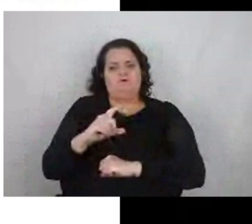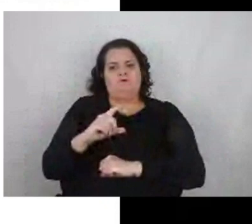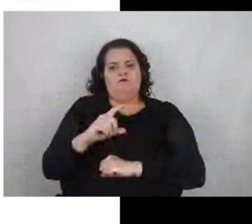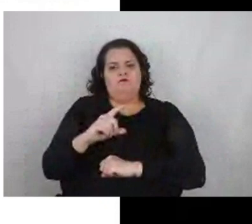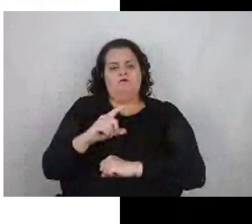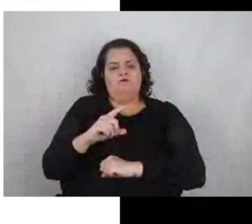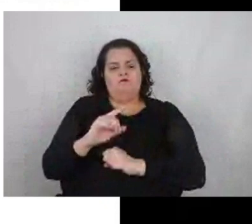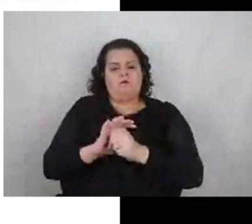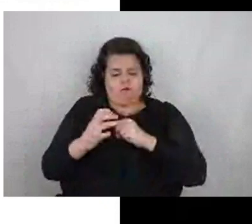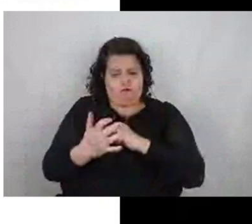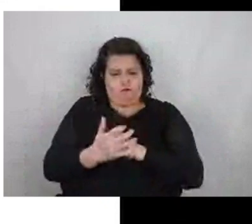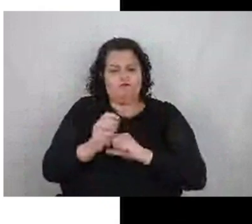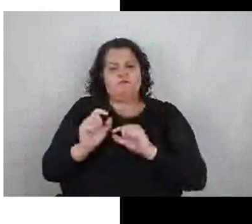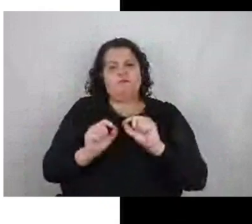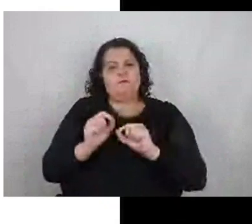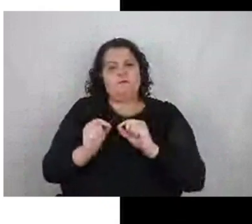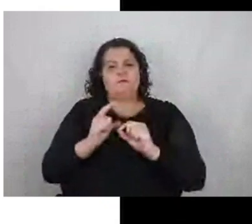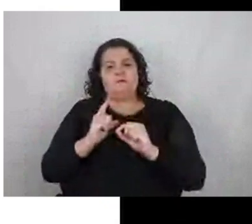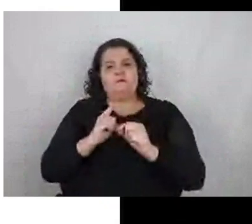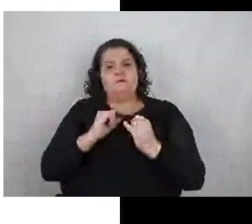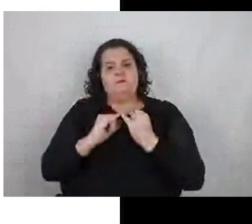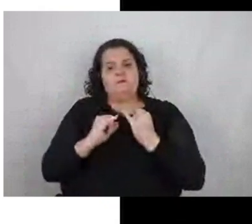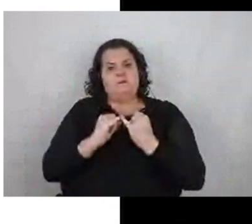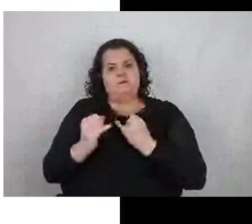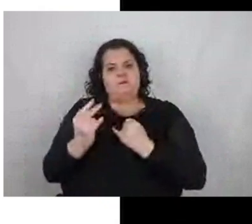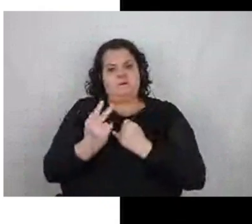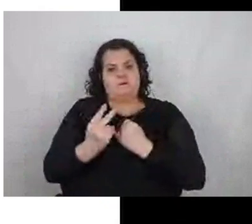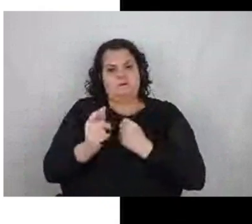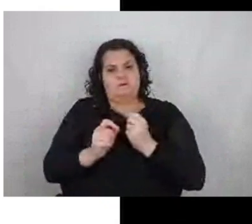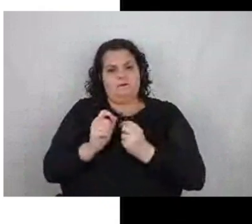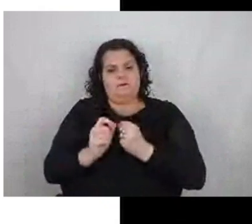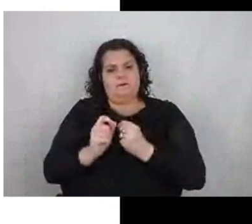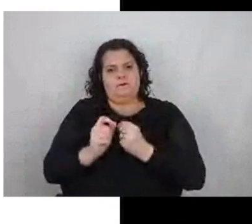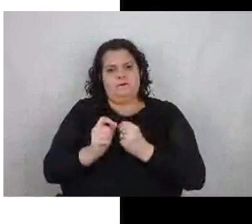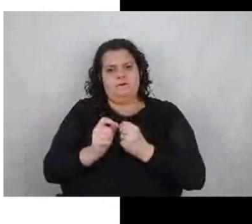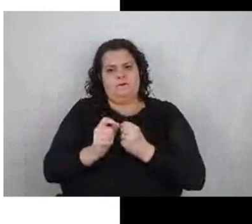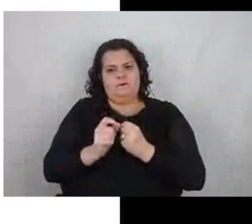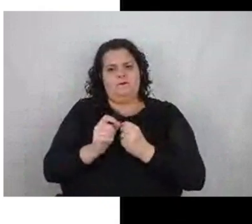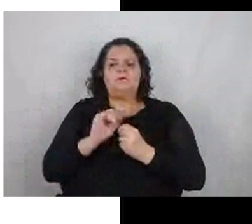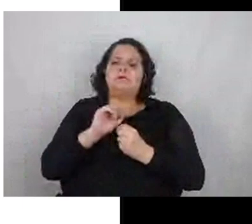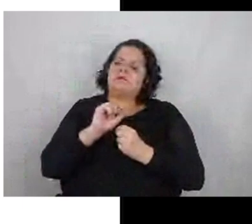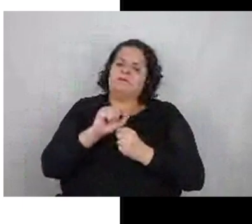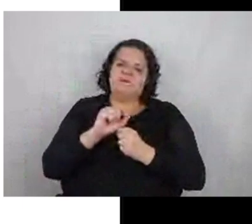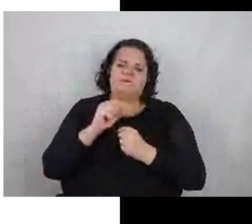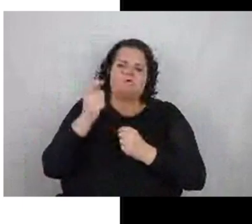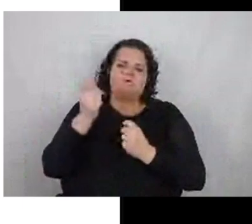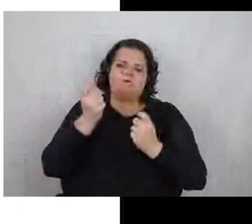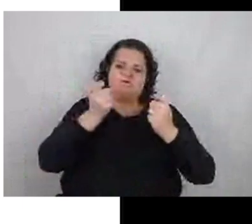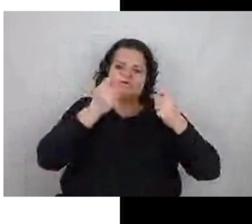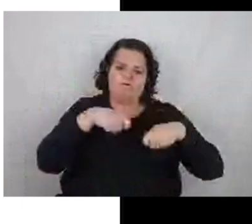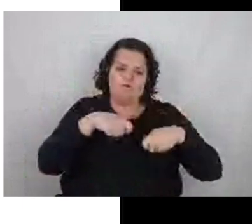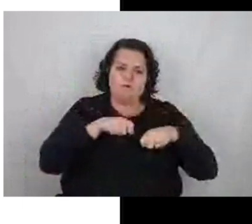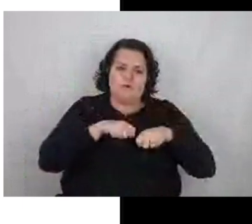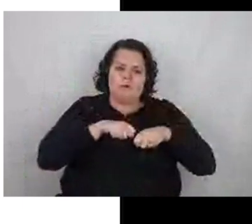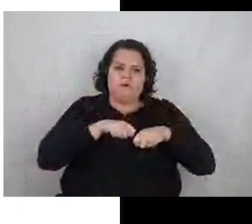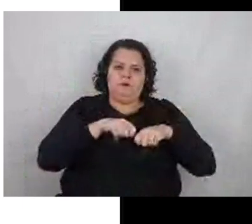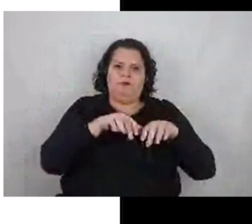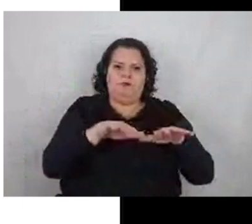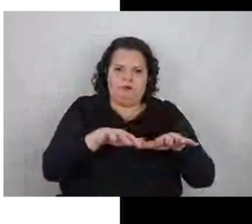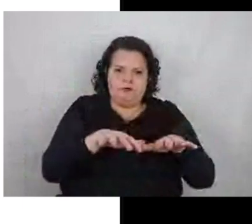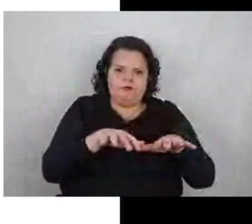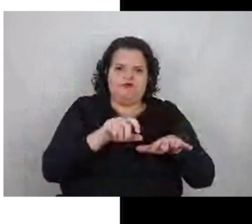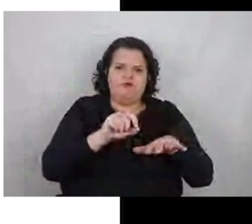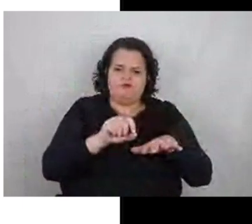duas similaridades específicas, são o potencial infectante entre dois tipos de SARS-CoV. O SARS-CoV